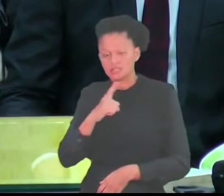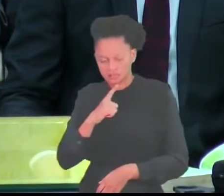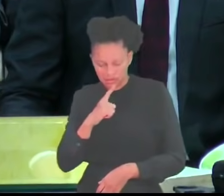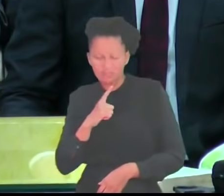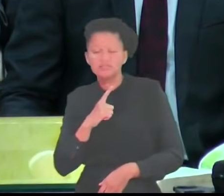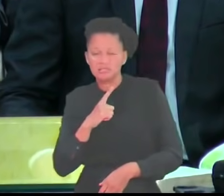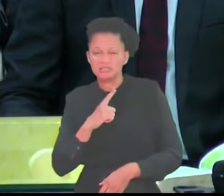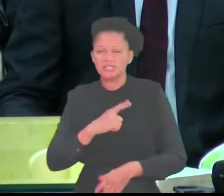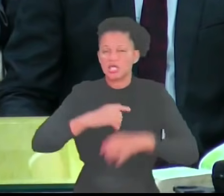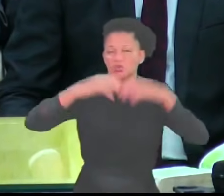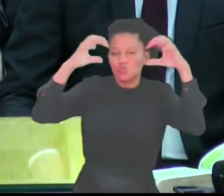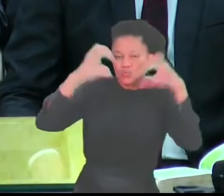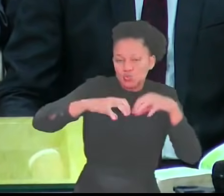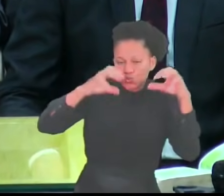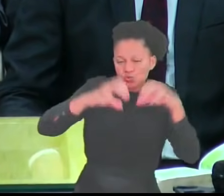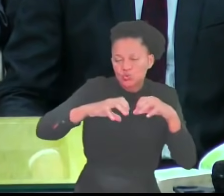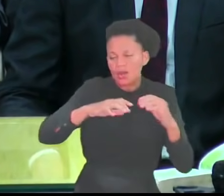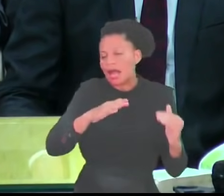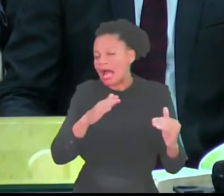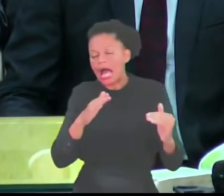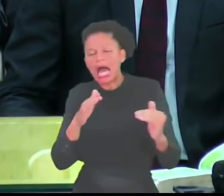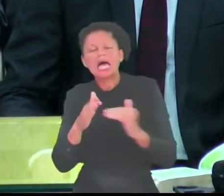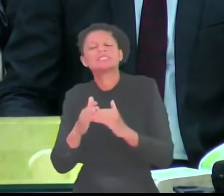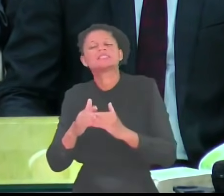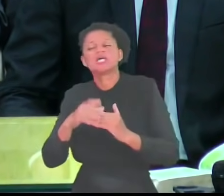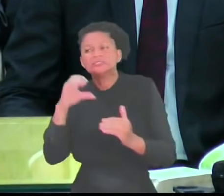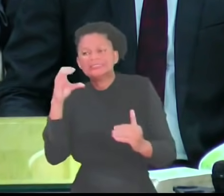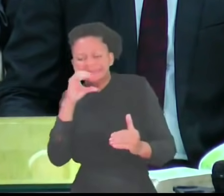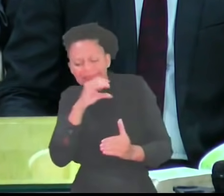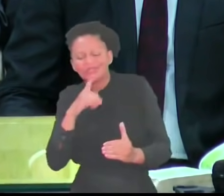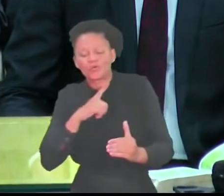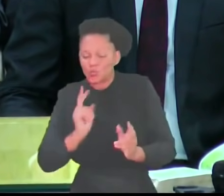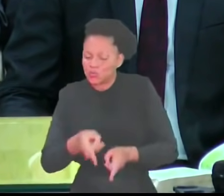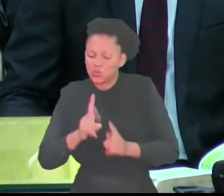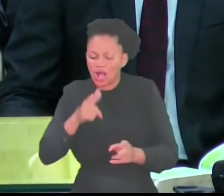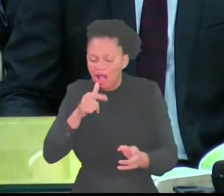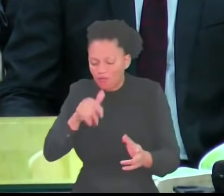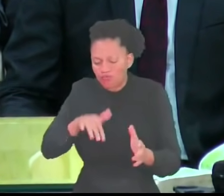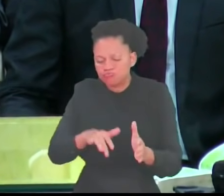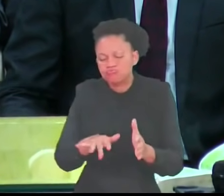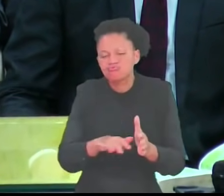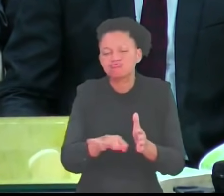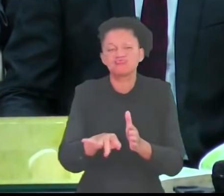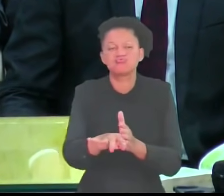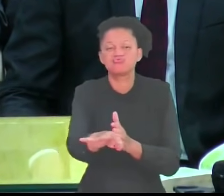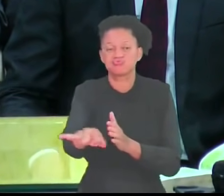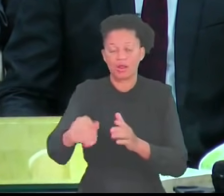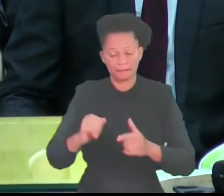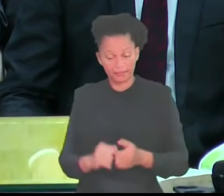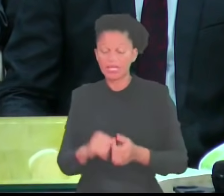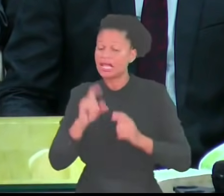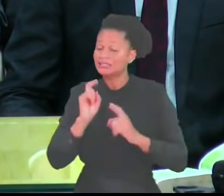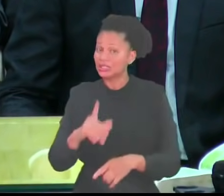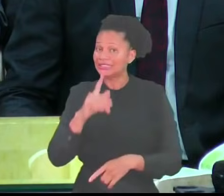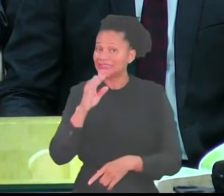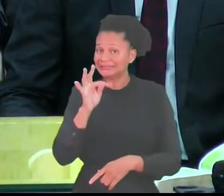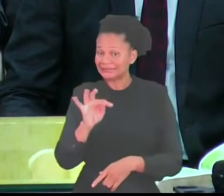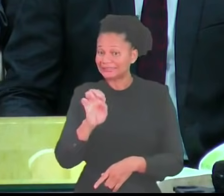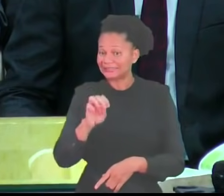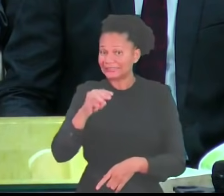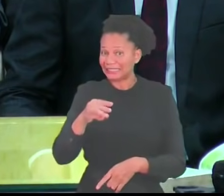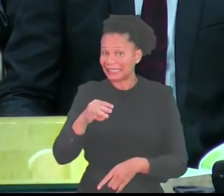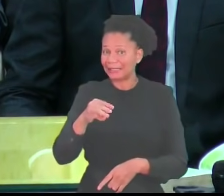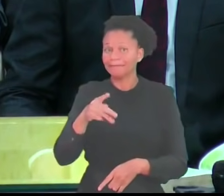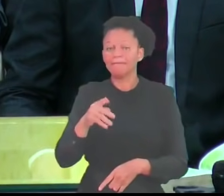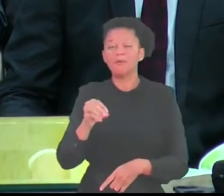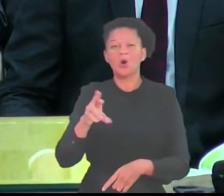inverno a verão. Esse rio, tudo indica que era um rio temporão, era um rio que só corria de